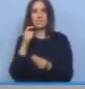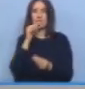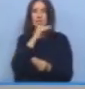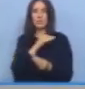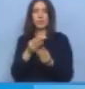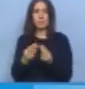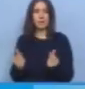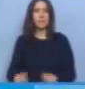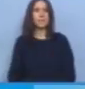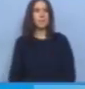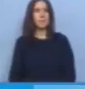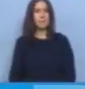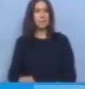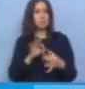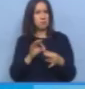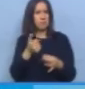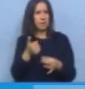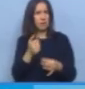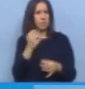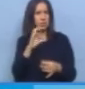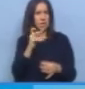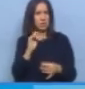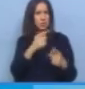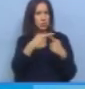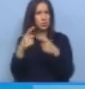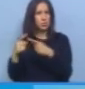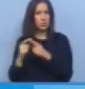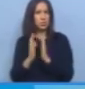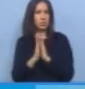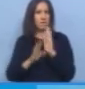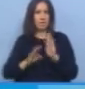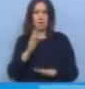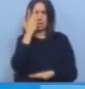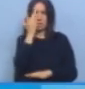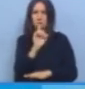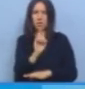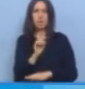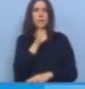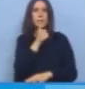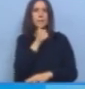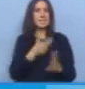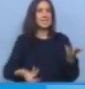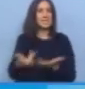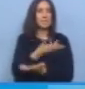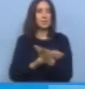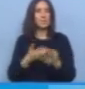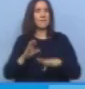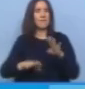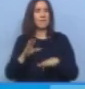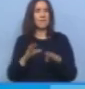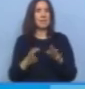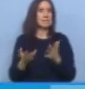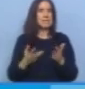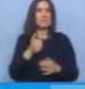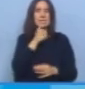tem funcionado bem esta articulação com as diversas Caritas diocesanas? Por vezes não é fácil manter um dinamismo que às vezes